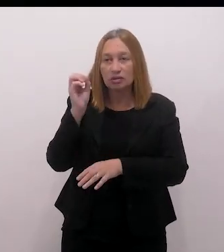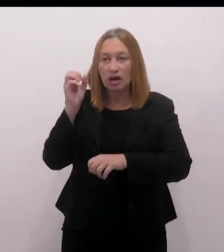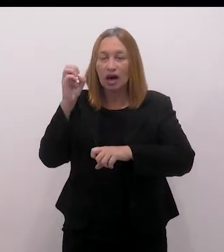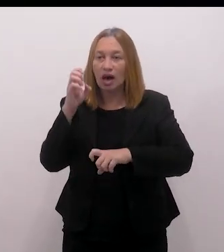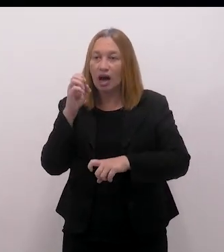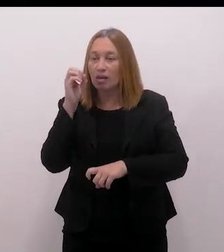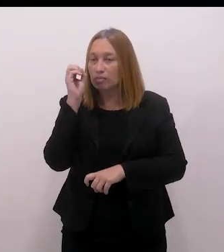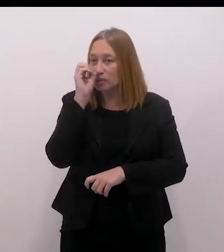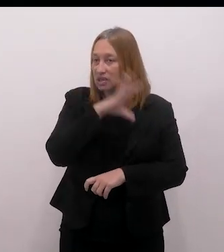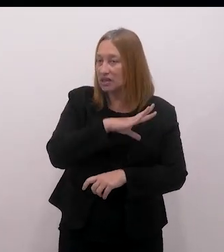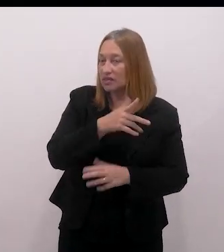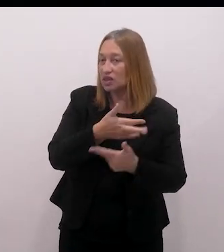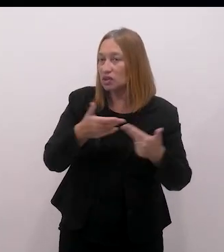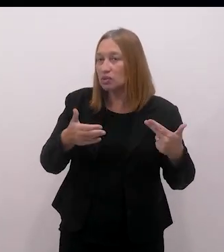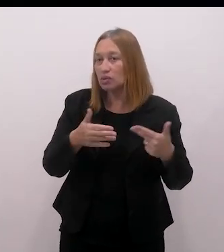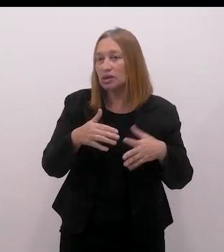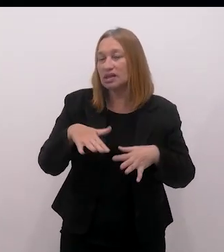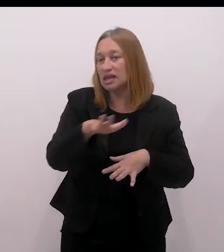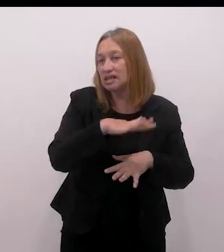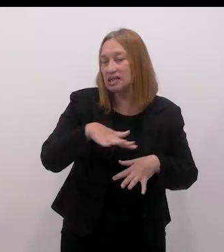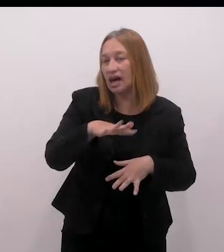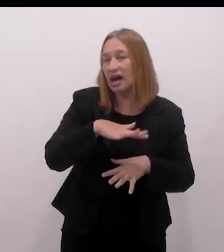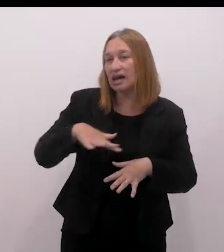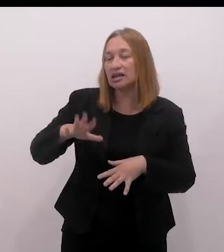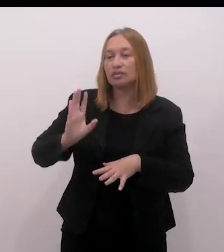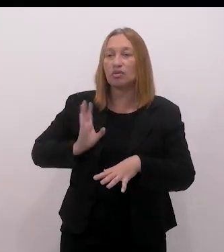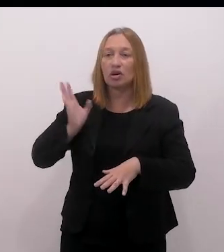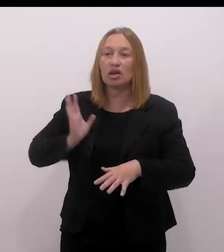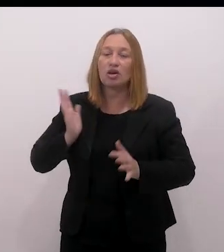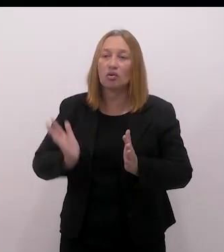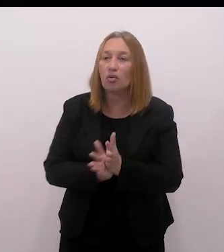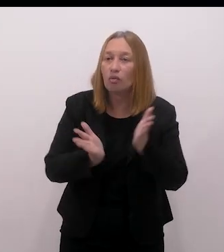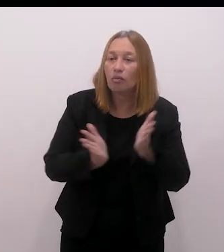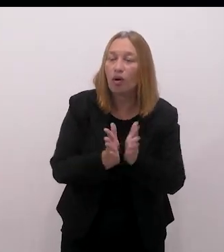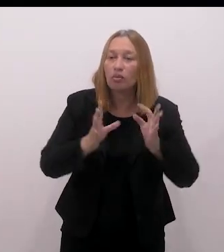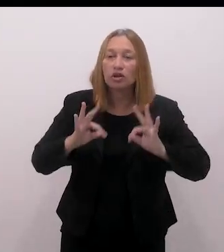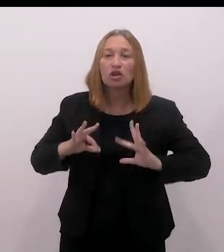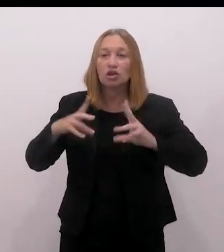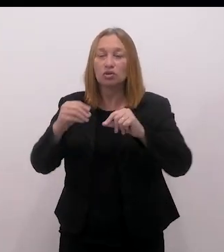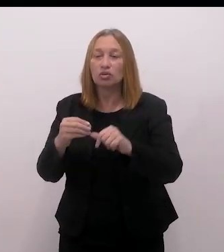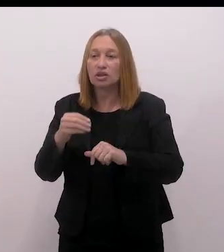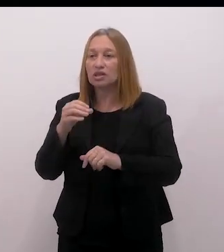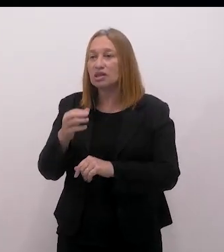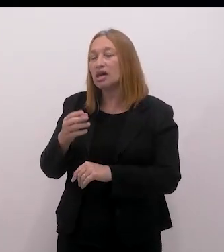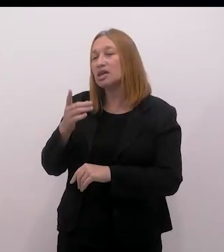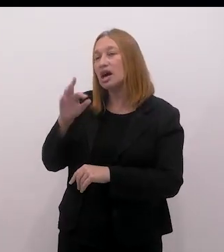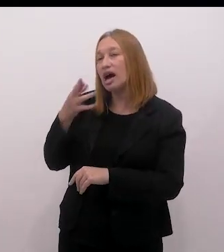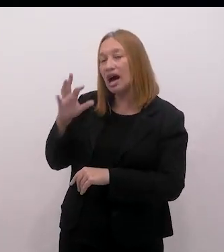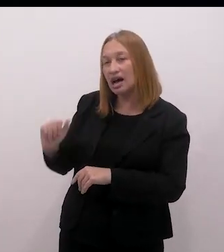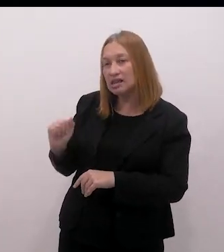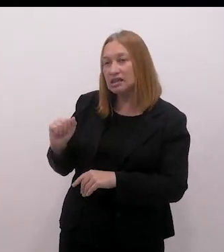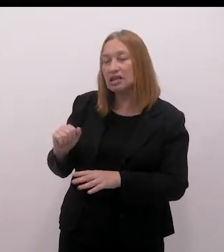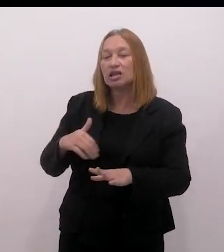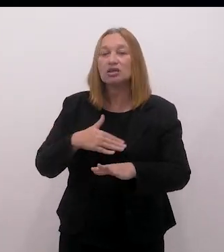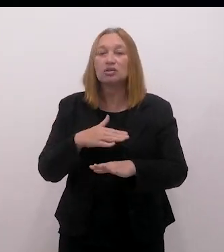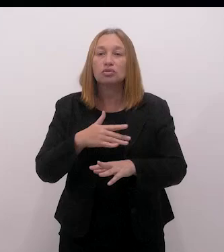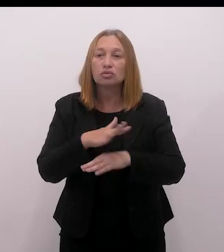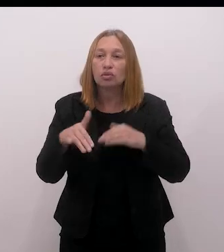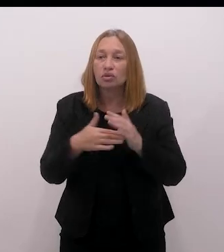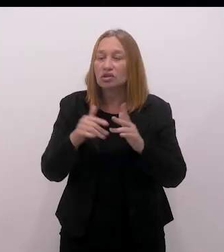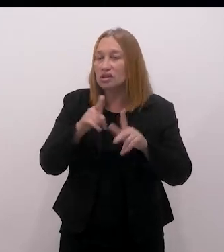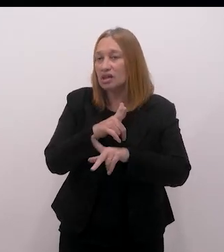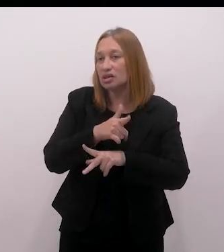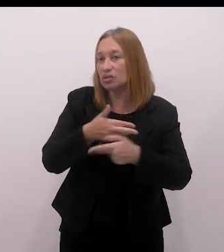relacionamentos abusivos de todas as classes sociais, de todas as raças, de tudo que eu consegui colher de Brasil